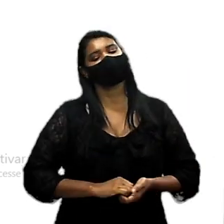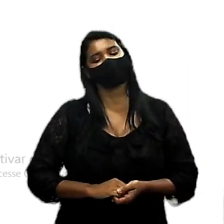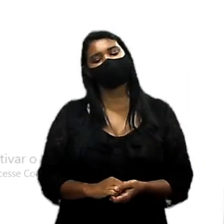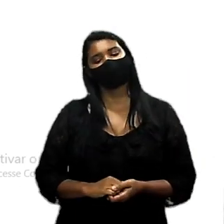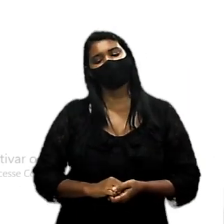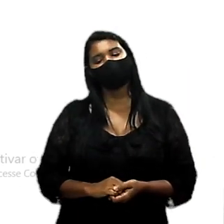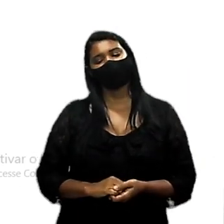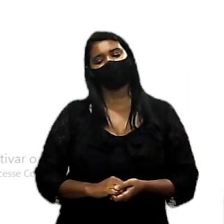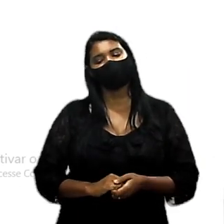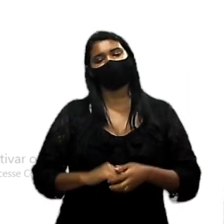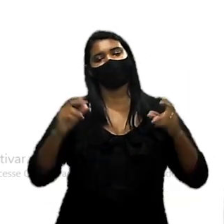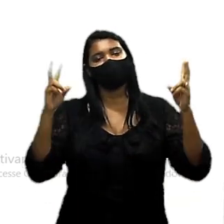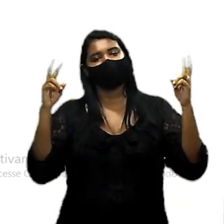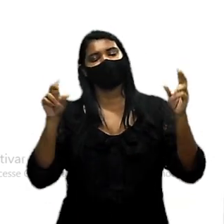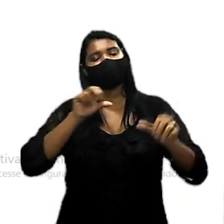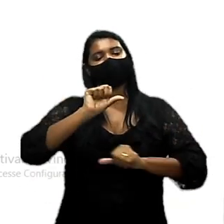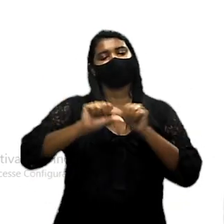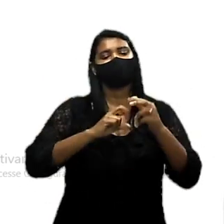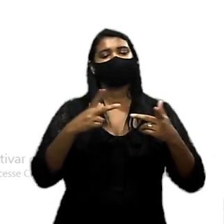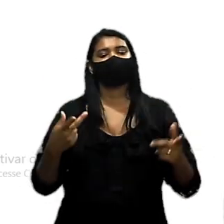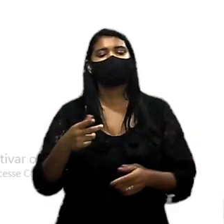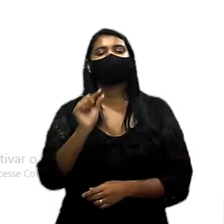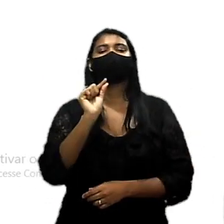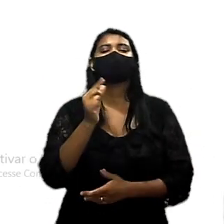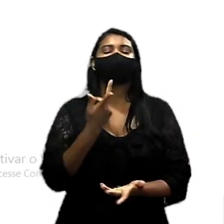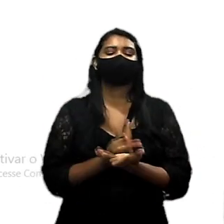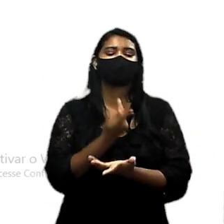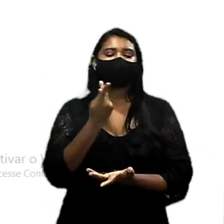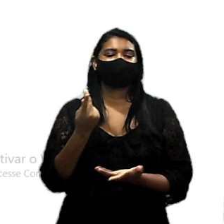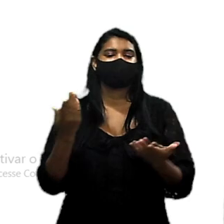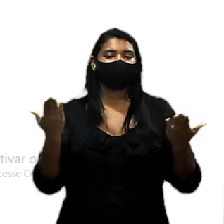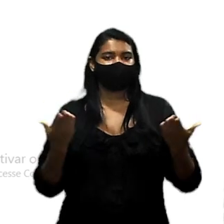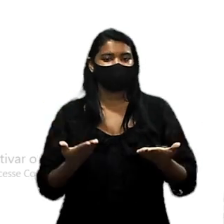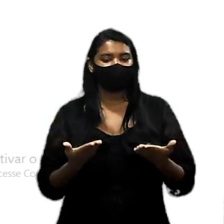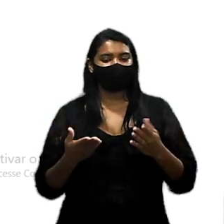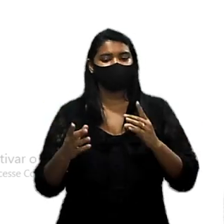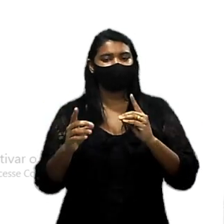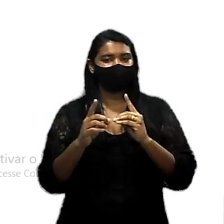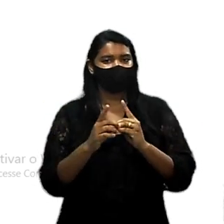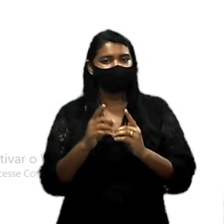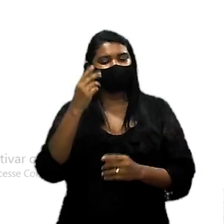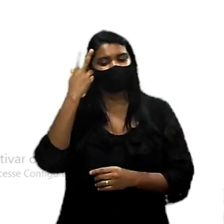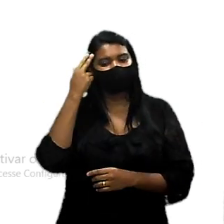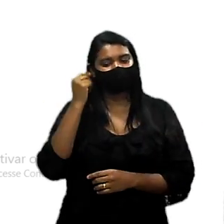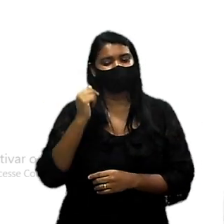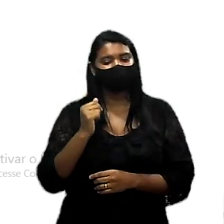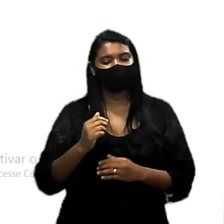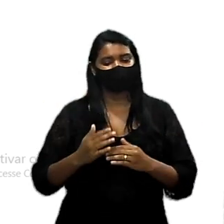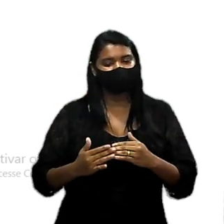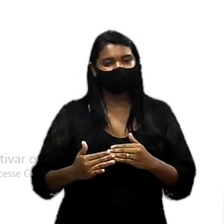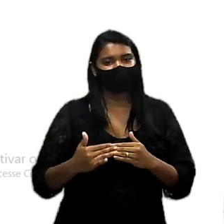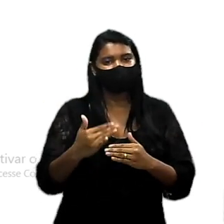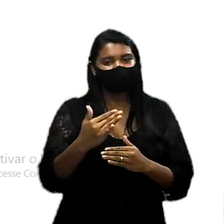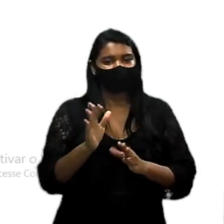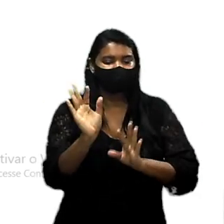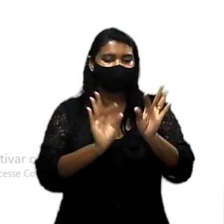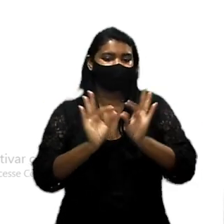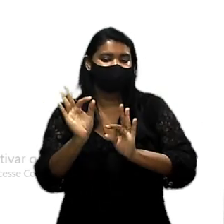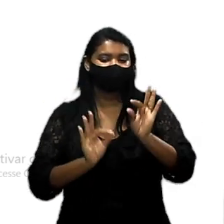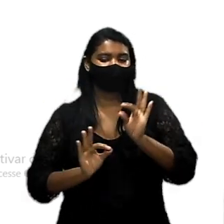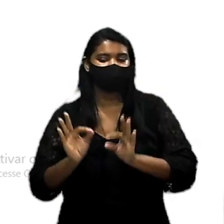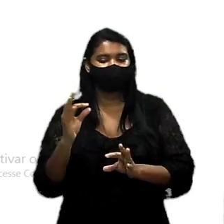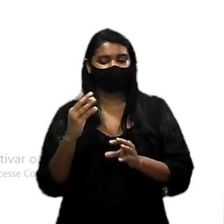Os entraves a essas mudanças. O que é que a gente vai naturalmente encontrar diante das